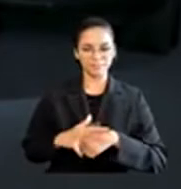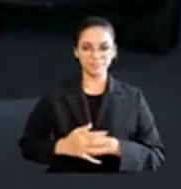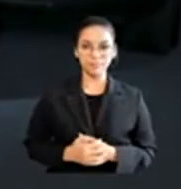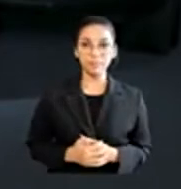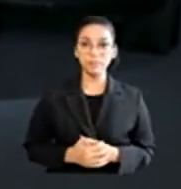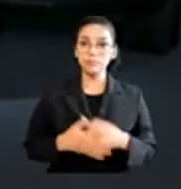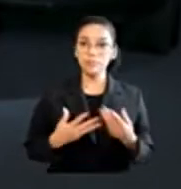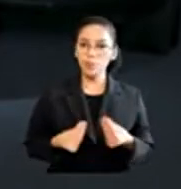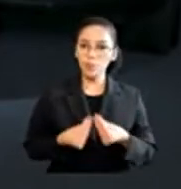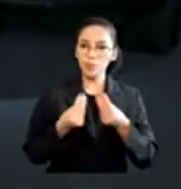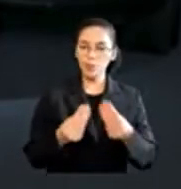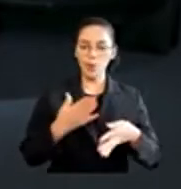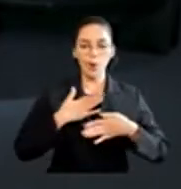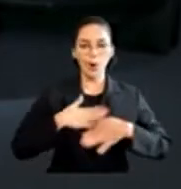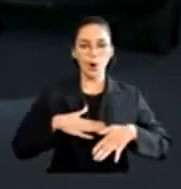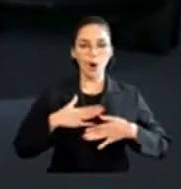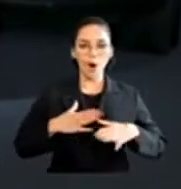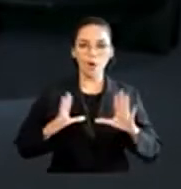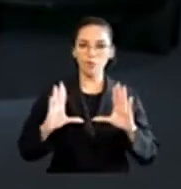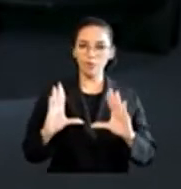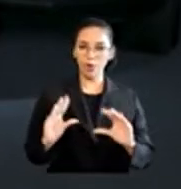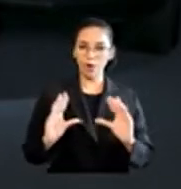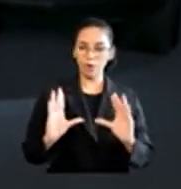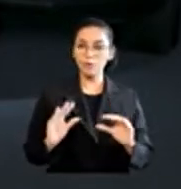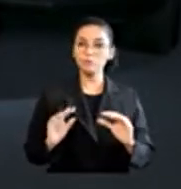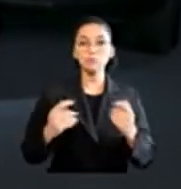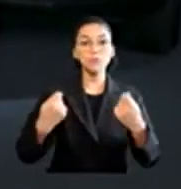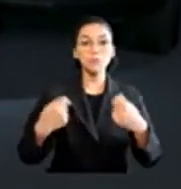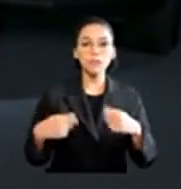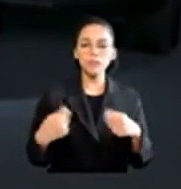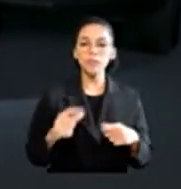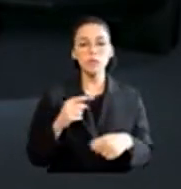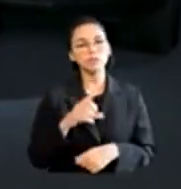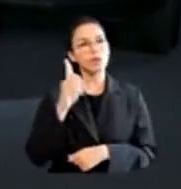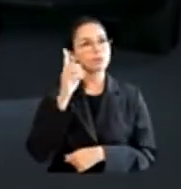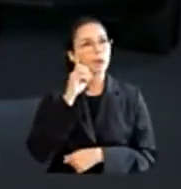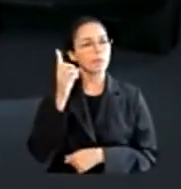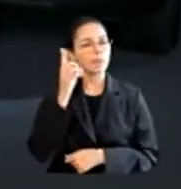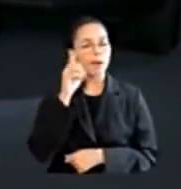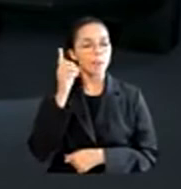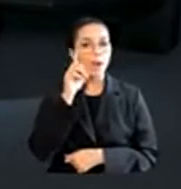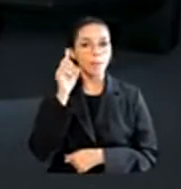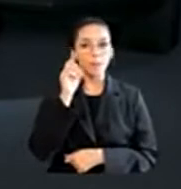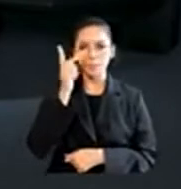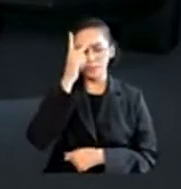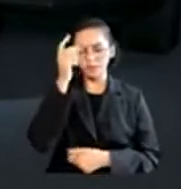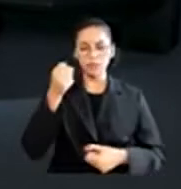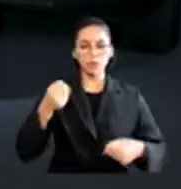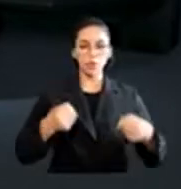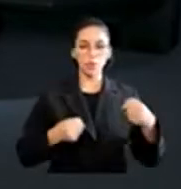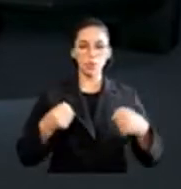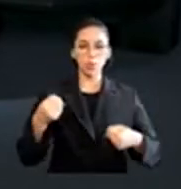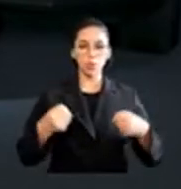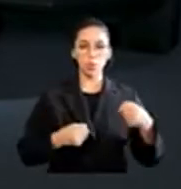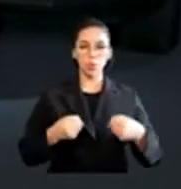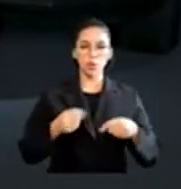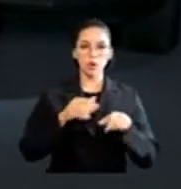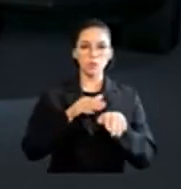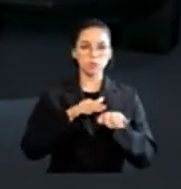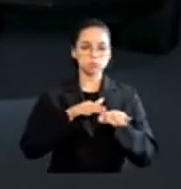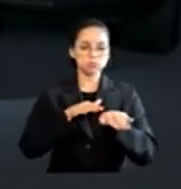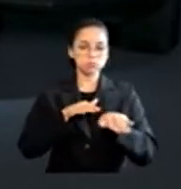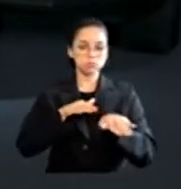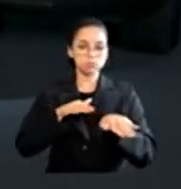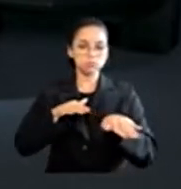e conveniência, uma necessidade para que o dia a dia de quem está ao volante no trânsito das grandes cidades